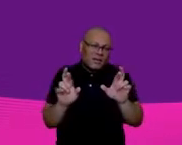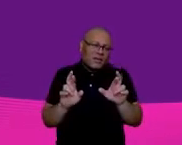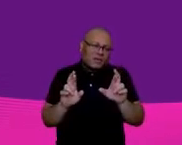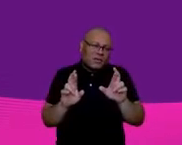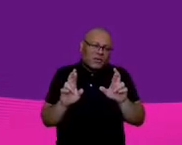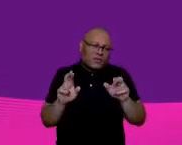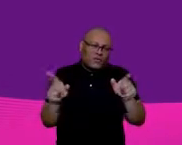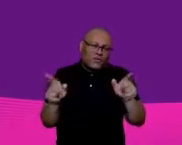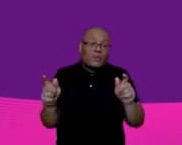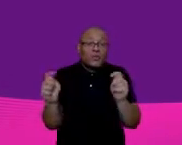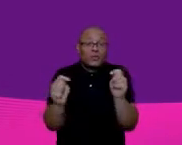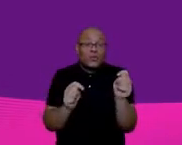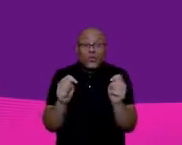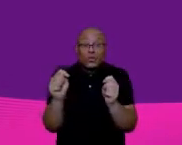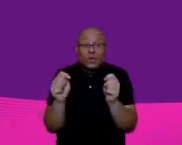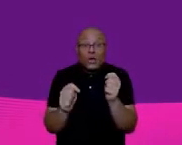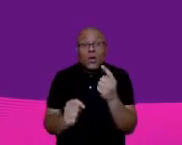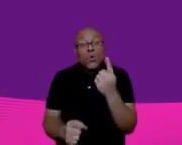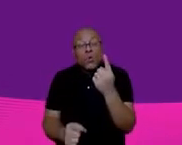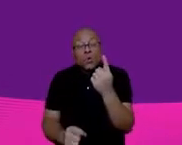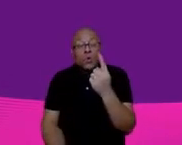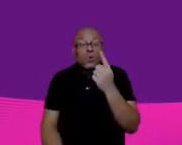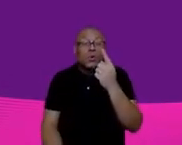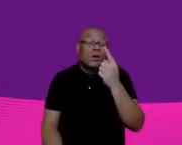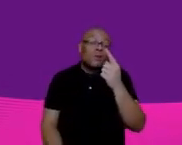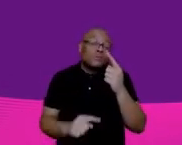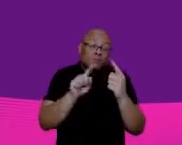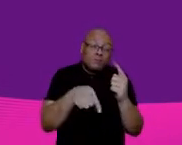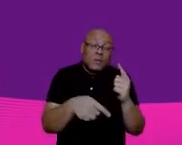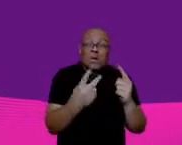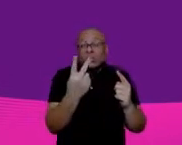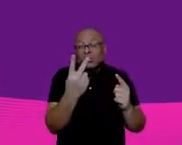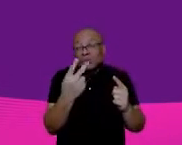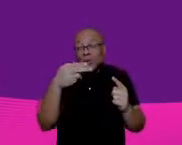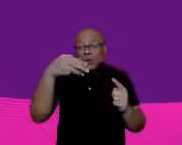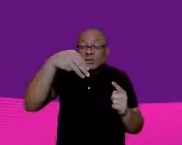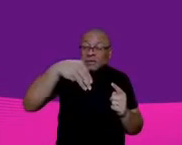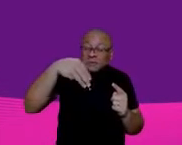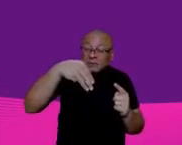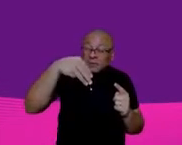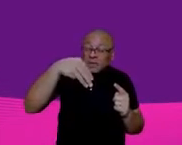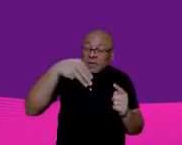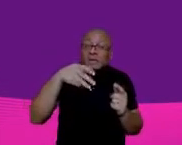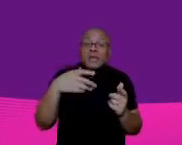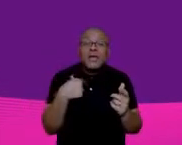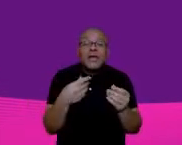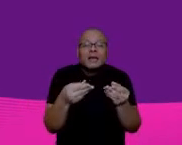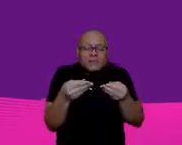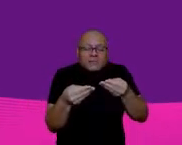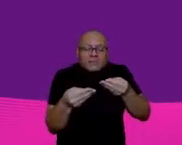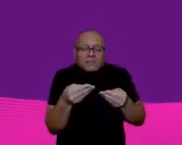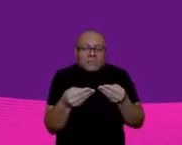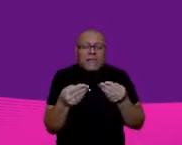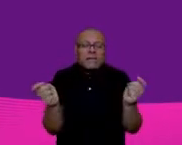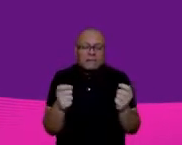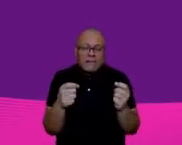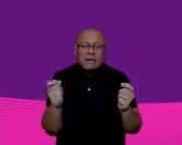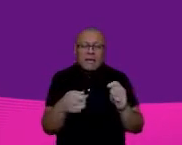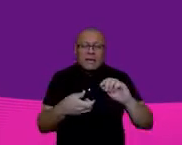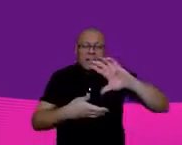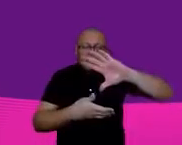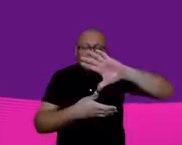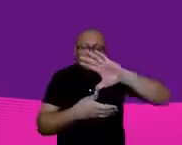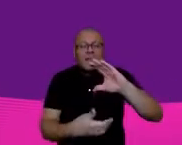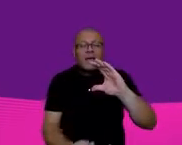controlar 1 ou 2 milímetros, que é a quantidade de frouxidão que queremos, mas podemos mapear a cartilagem, vemos